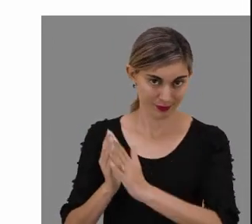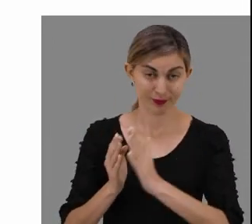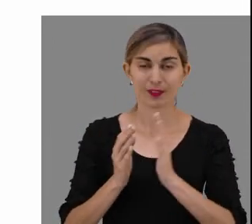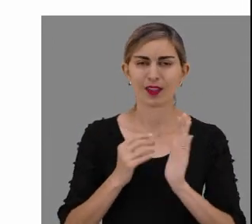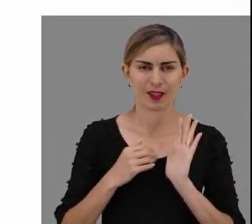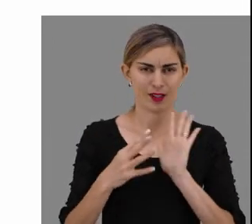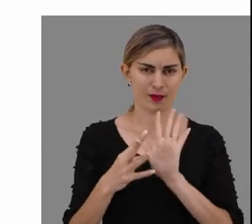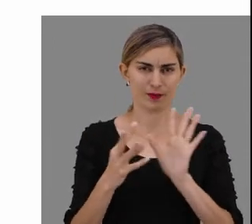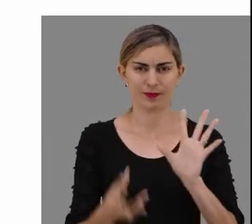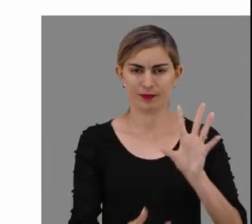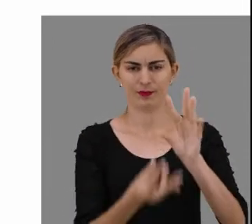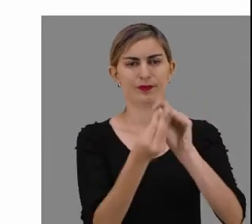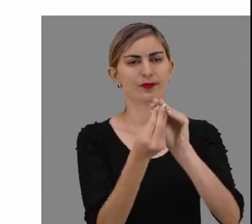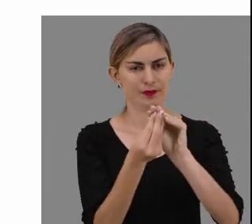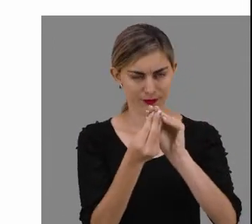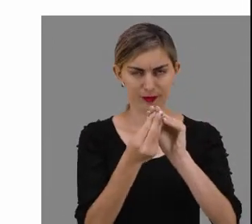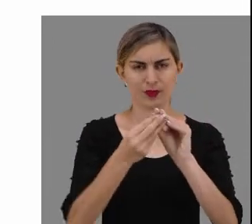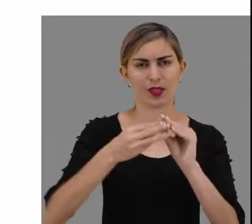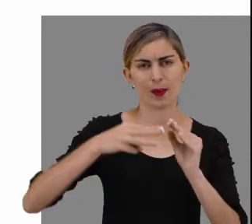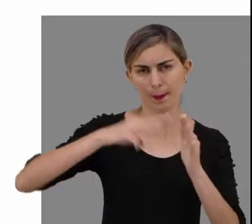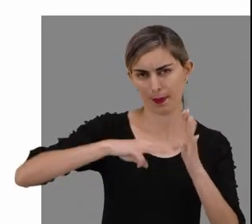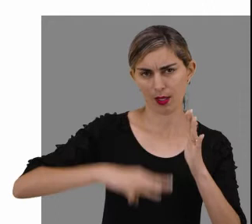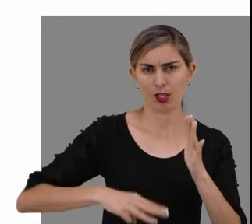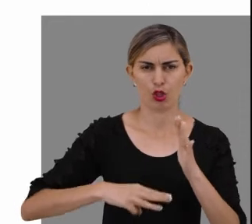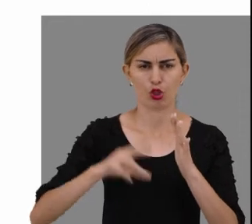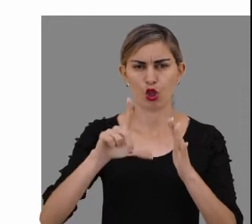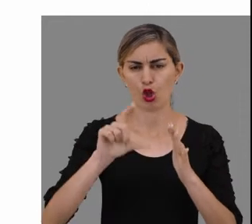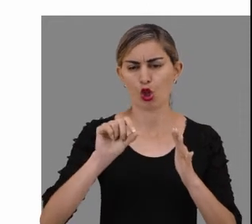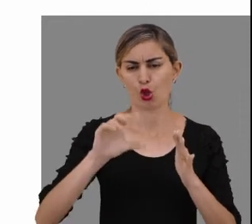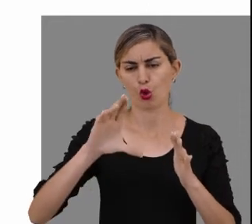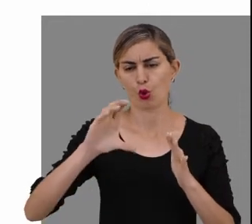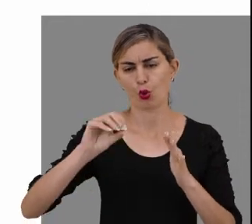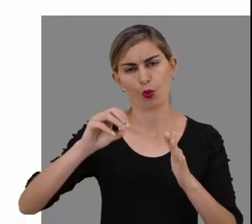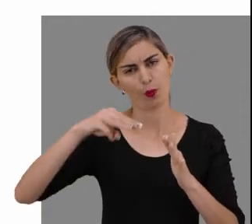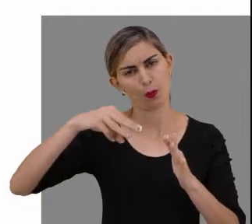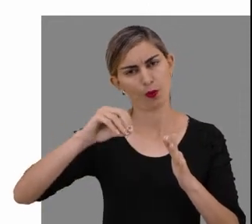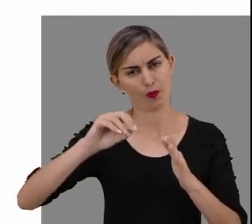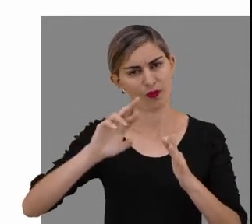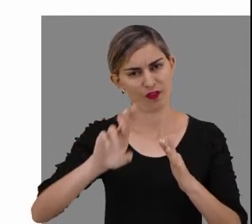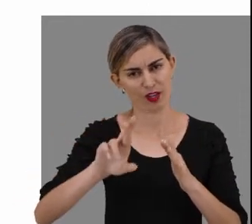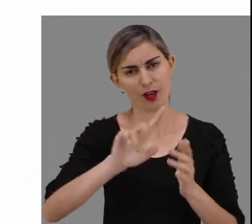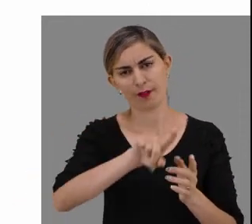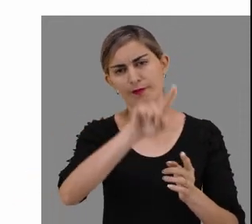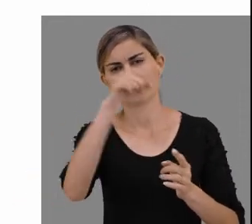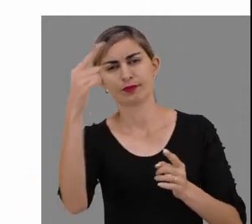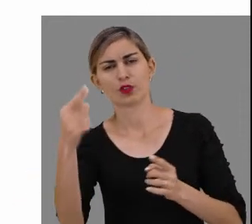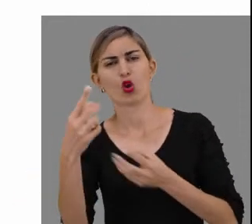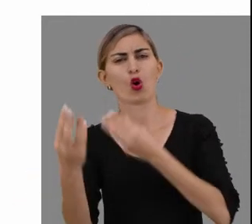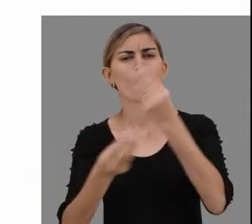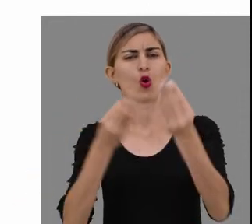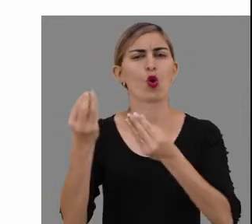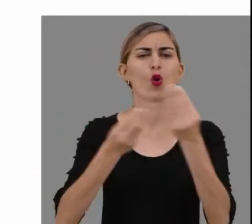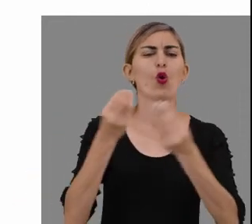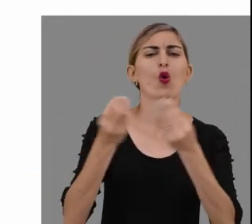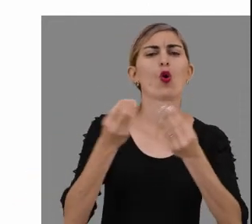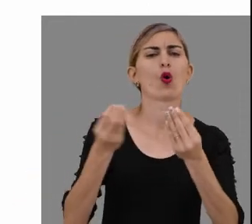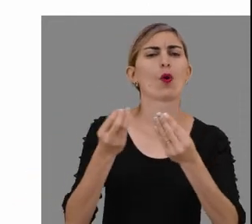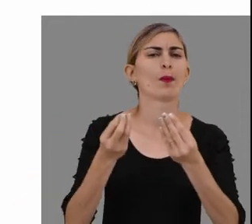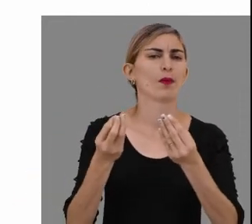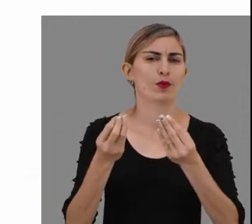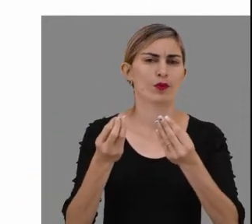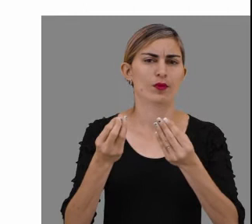subclasses que irão implementar o método locomover é que vão definir como